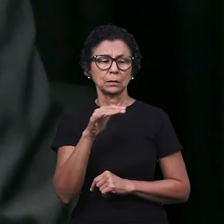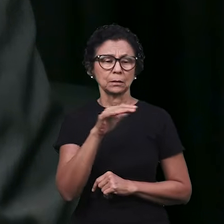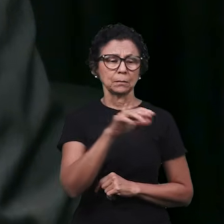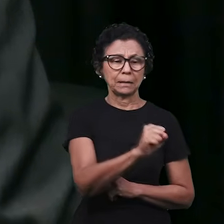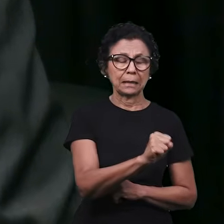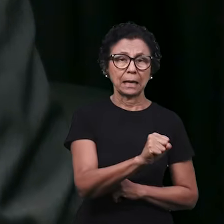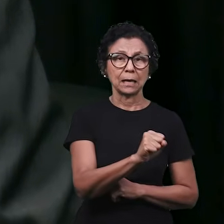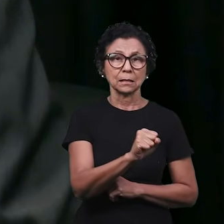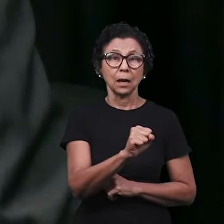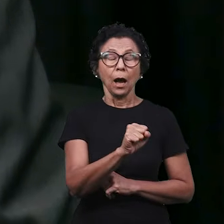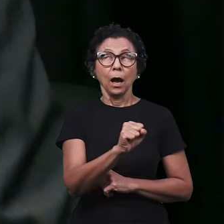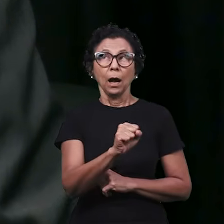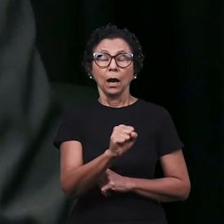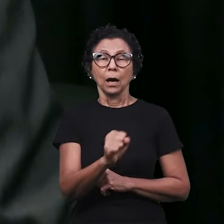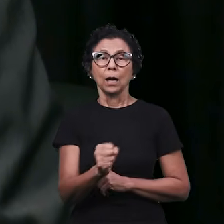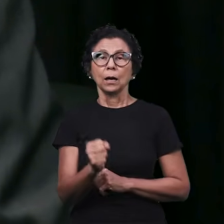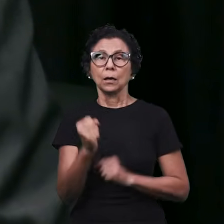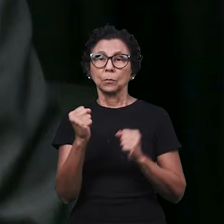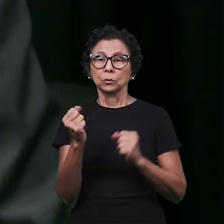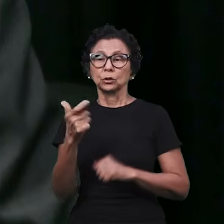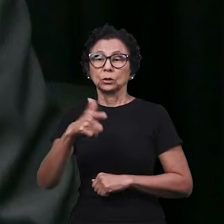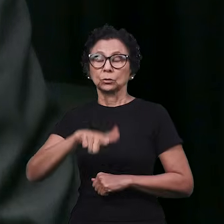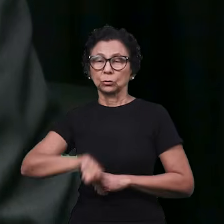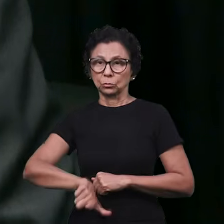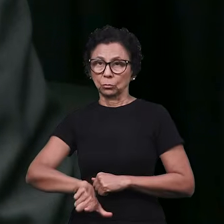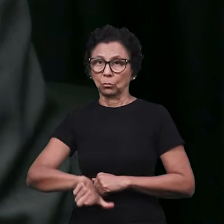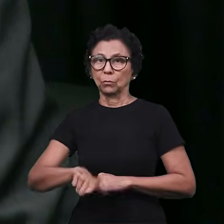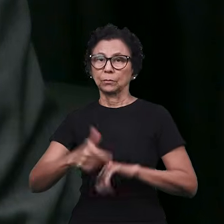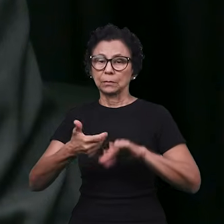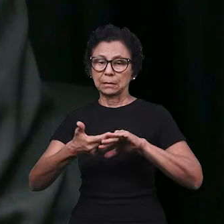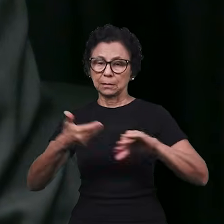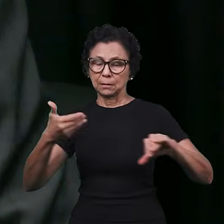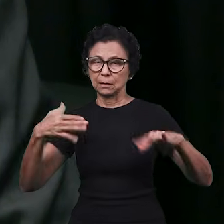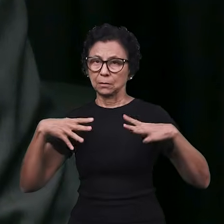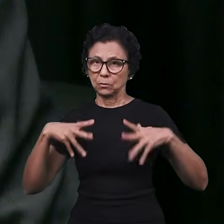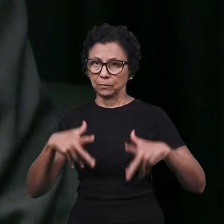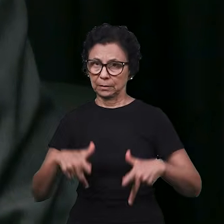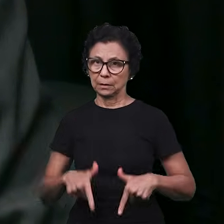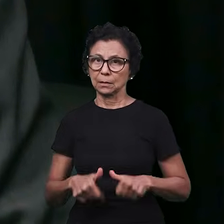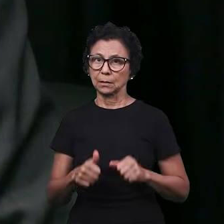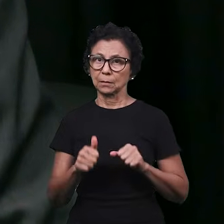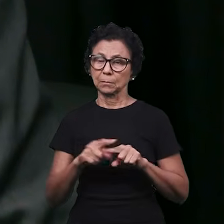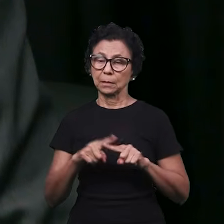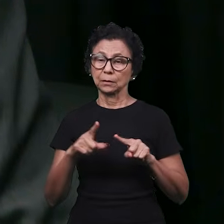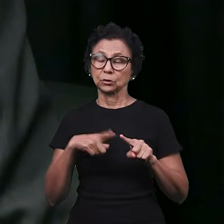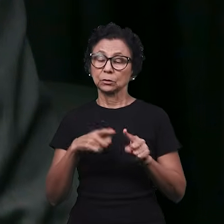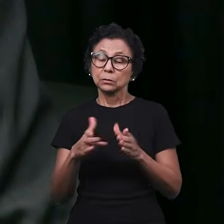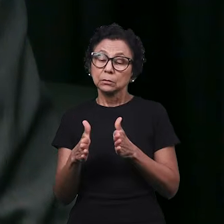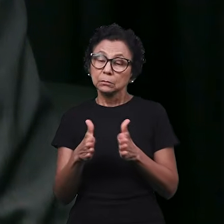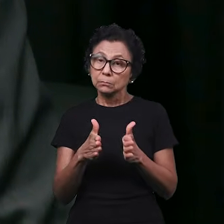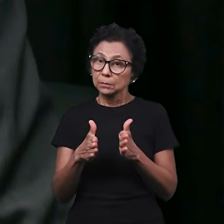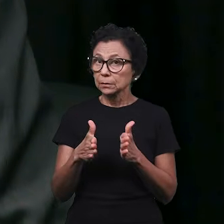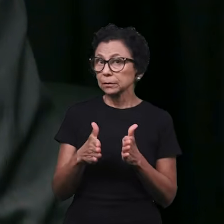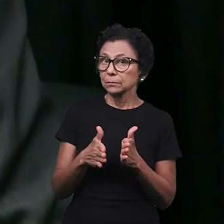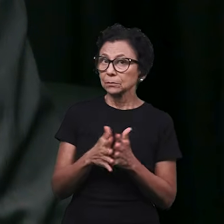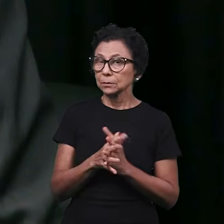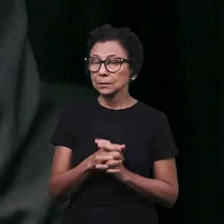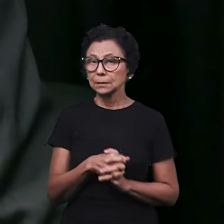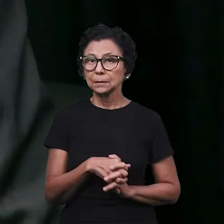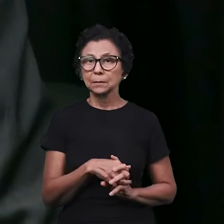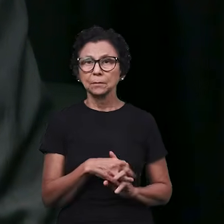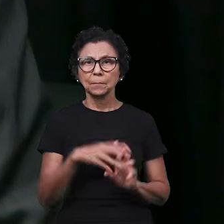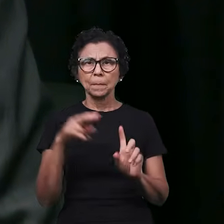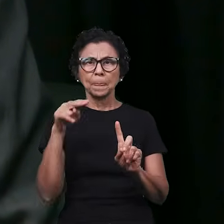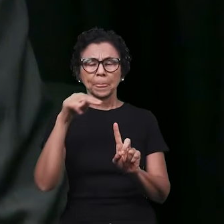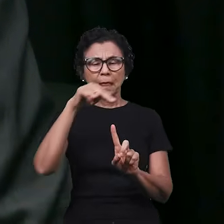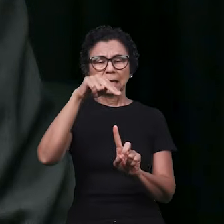se santificar novamente. Mas ele tinha um período para ele fazer essa santificação. Quando nós falamos do nazireu, nós estamos falando do servo